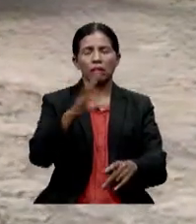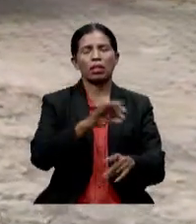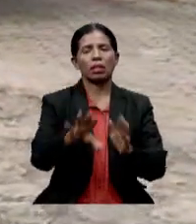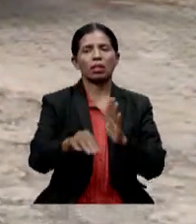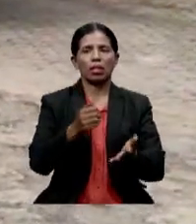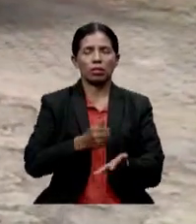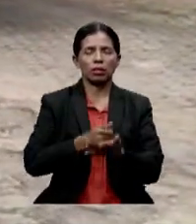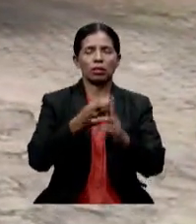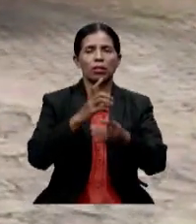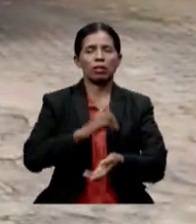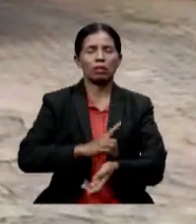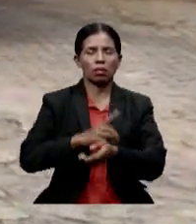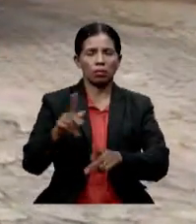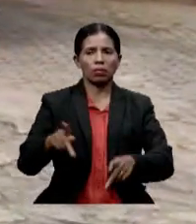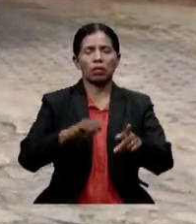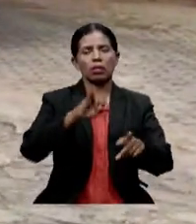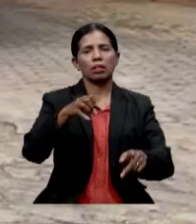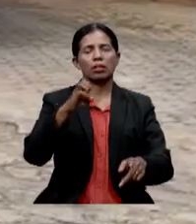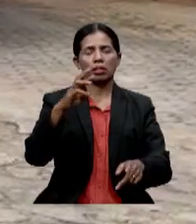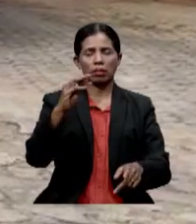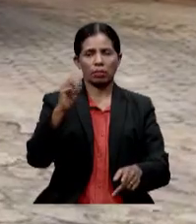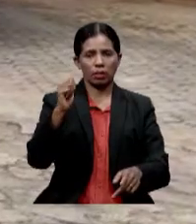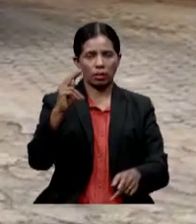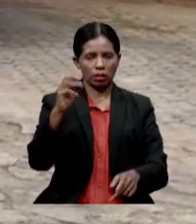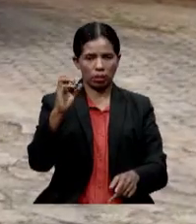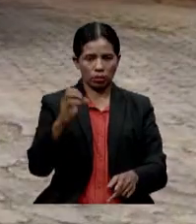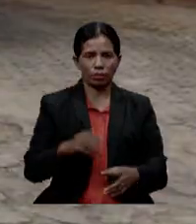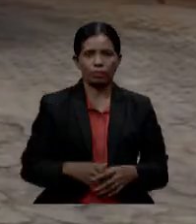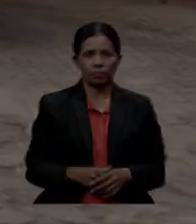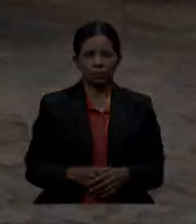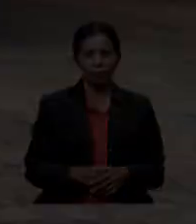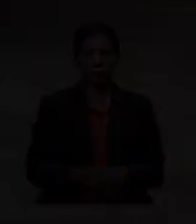assistência husi defensor público Germano Guterres Ramos Feliciano Belo GMN.